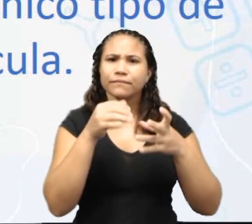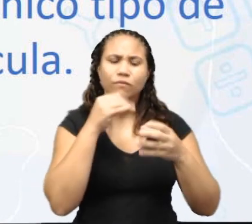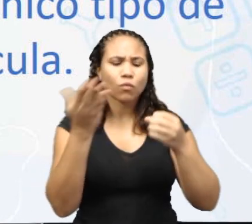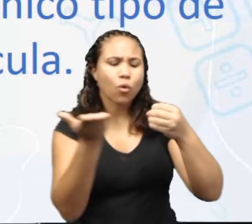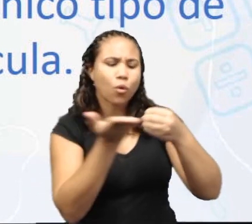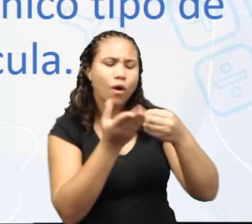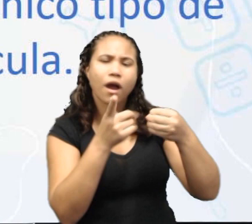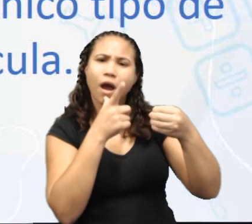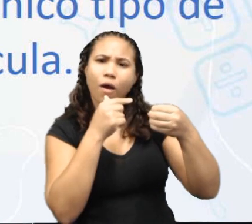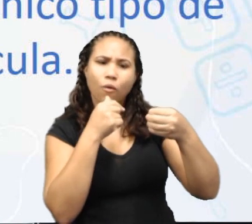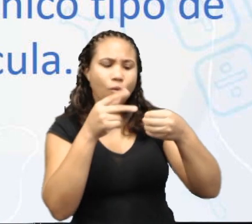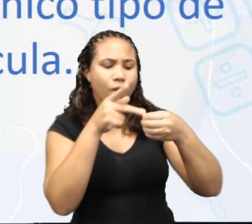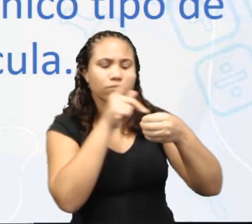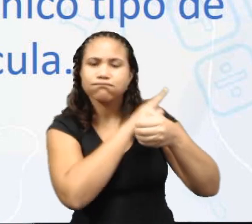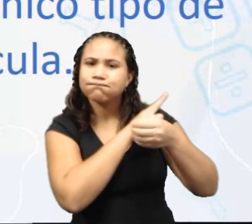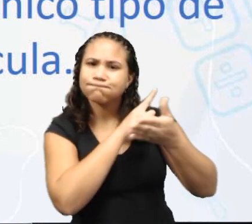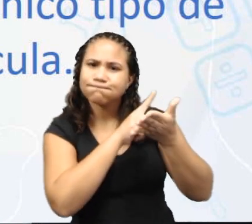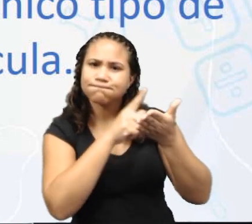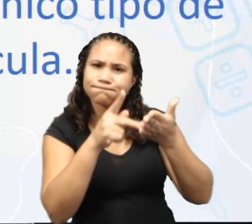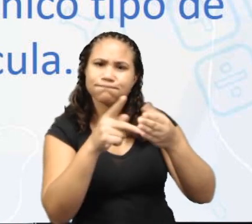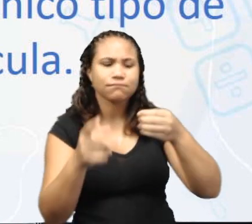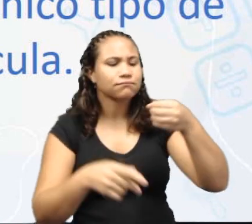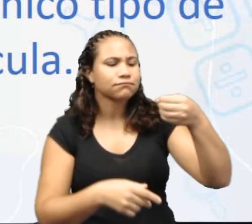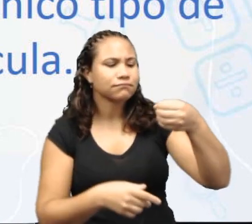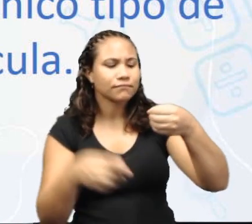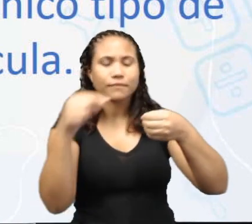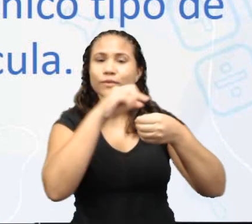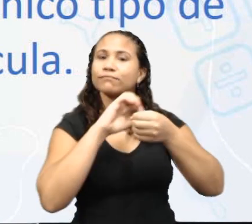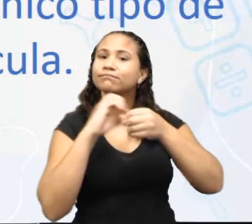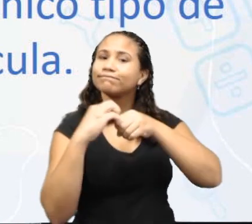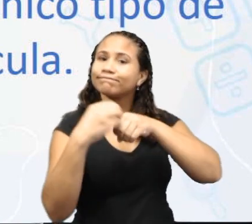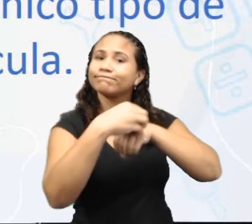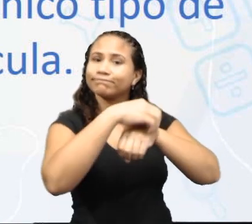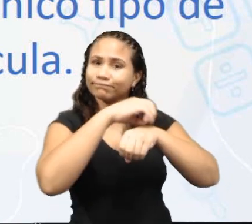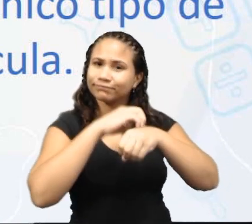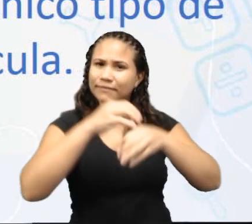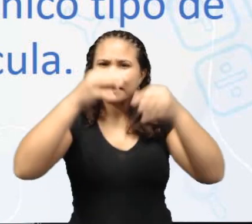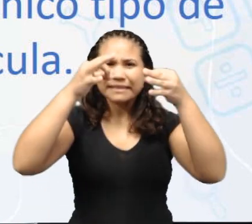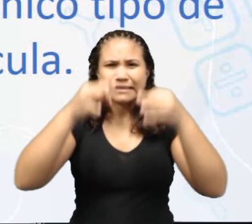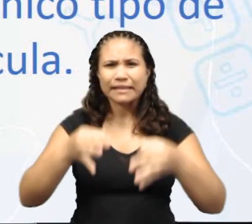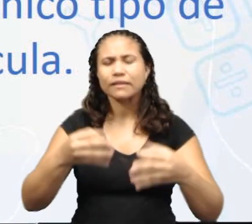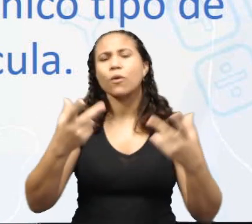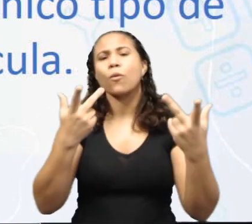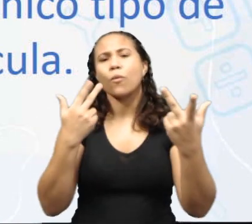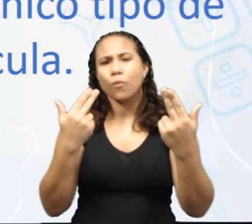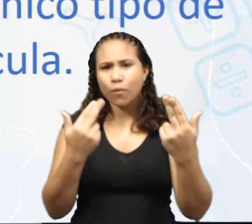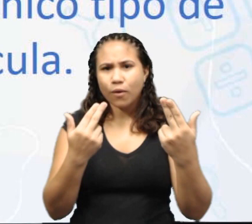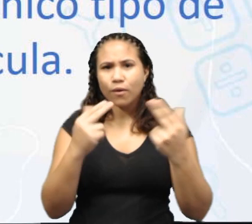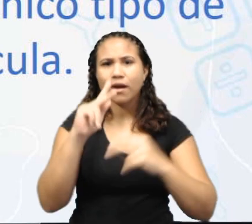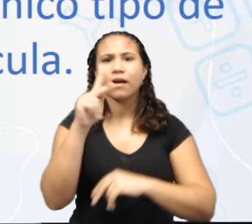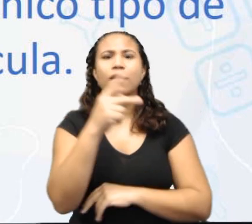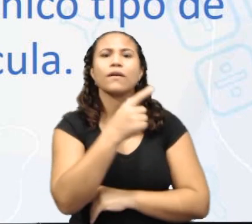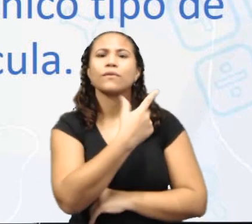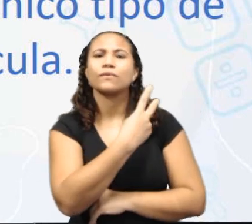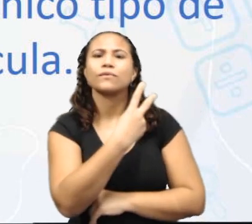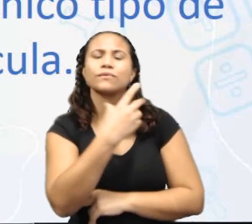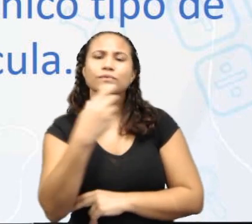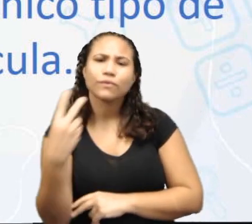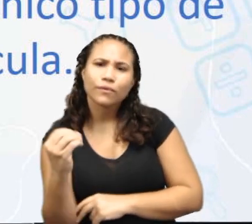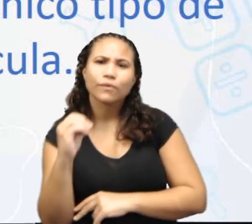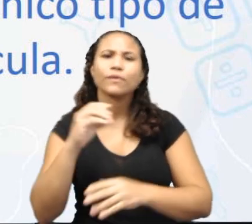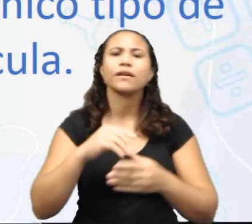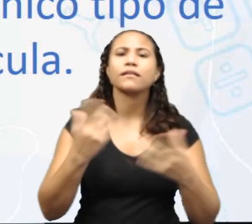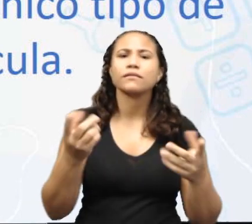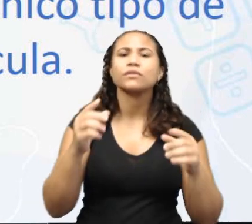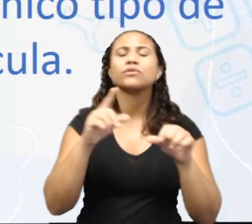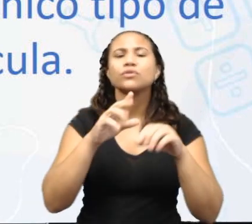de água pura, que é constituído de partículas exatamente iguais. São as partículas de H2O, que nós chamamos